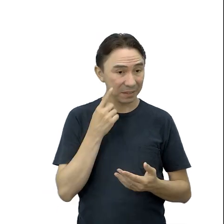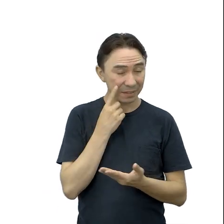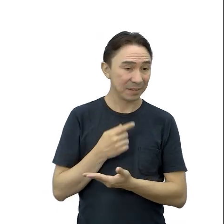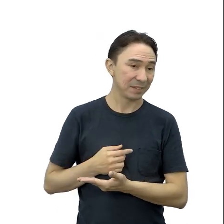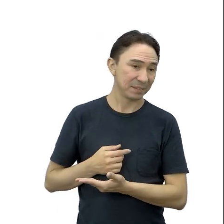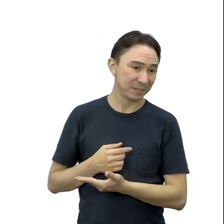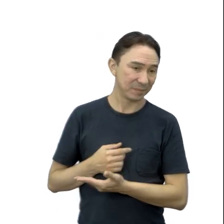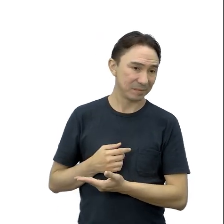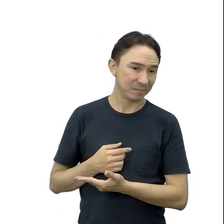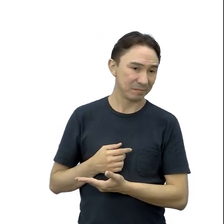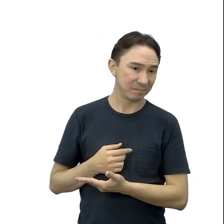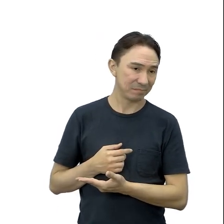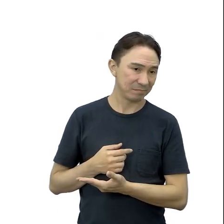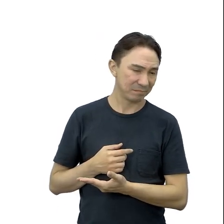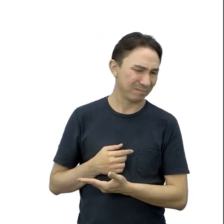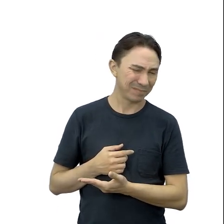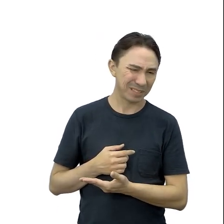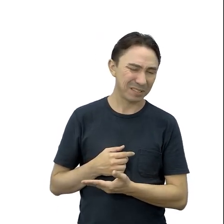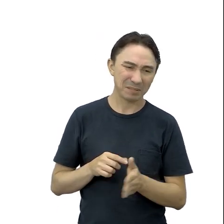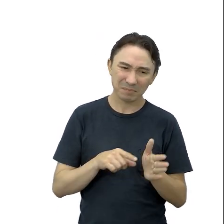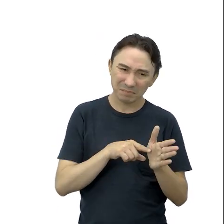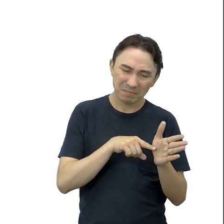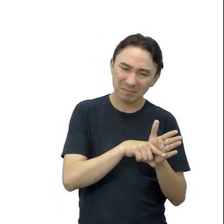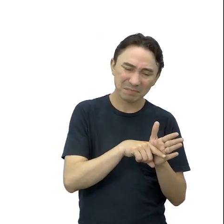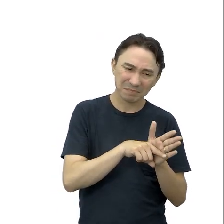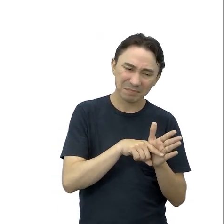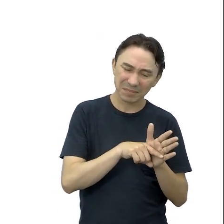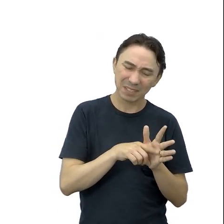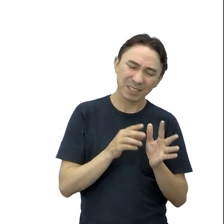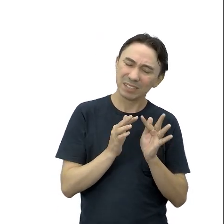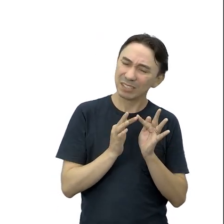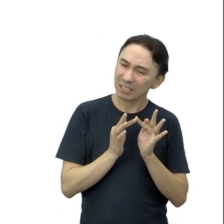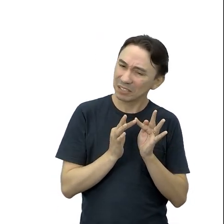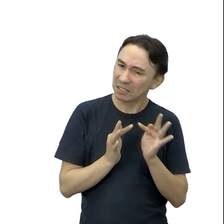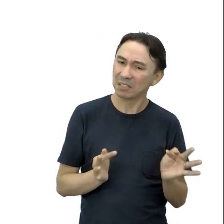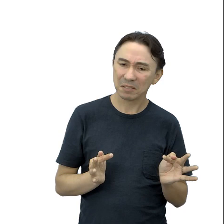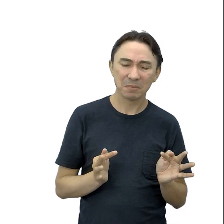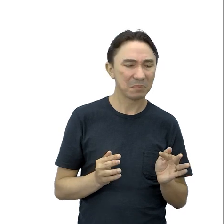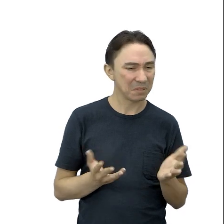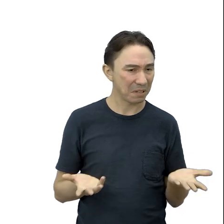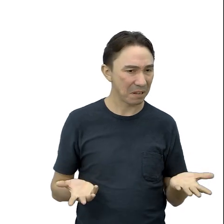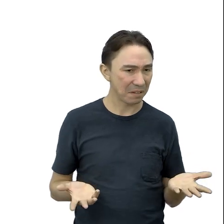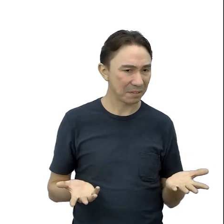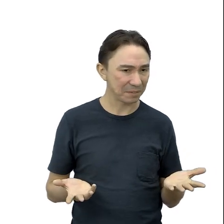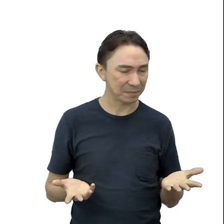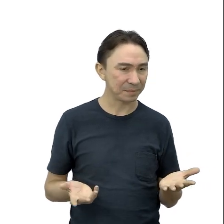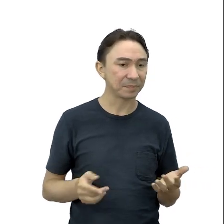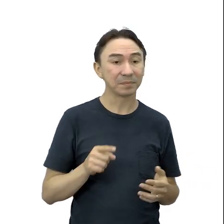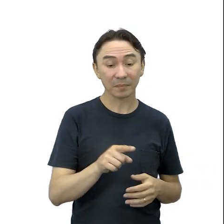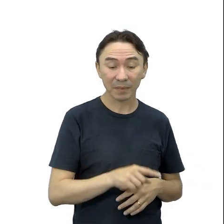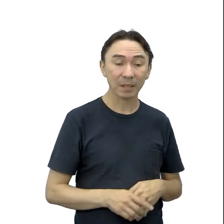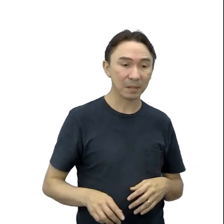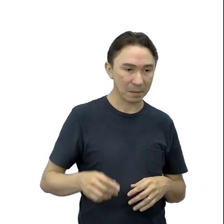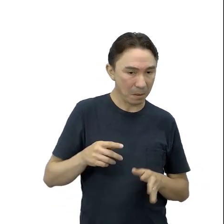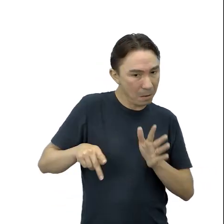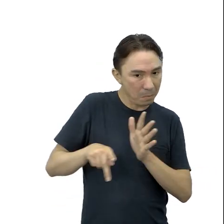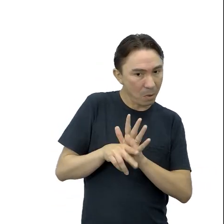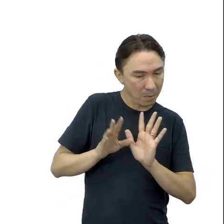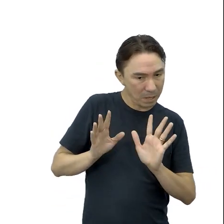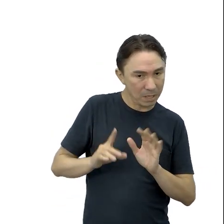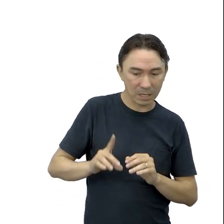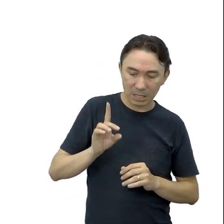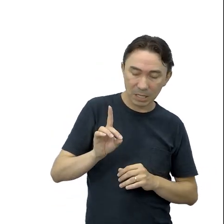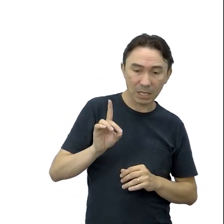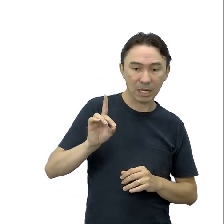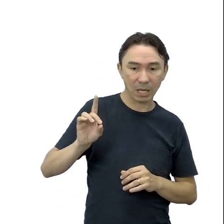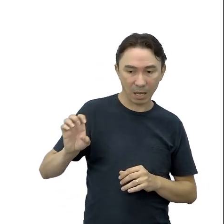né, ela é simples, né, aparentemente simples. Então, dessa diretoria de ensino, eu não estou falando de uma